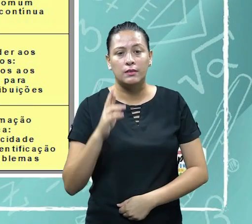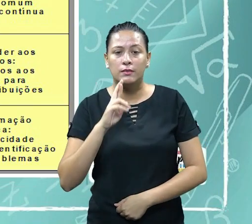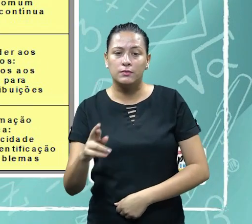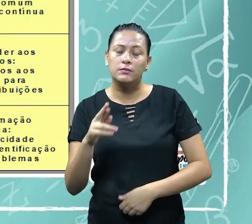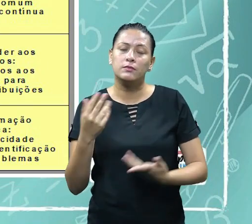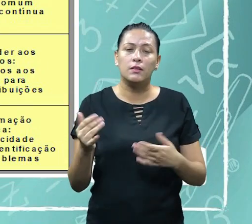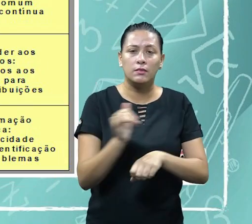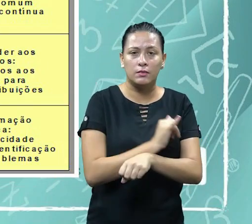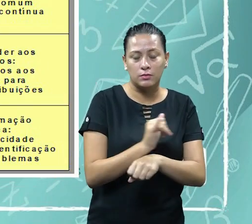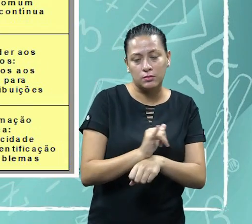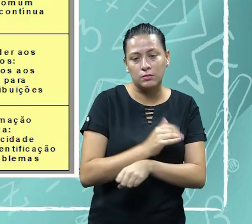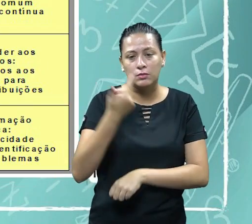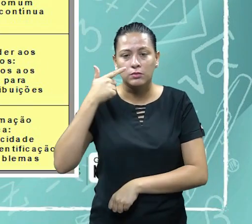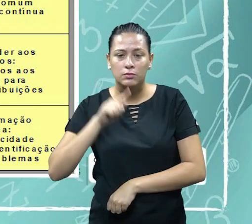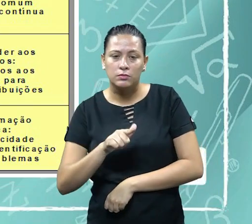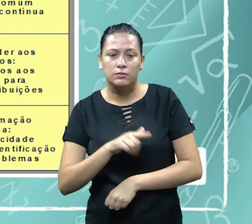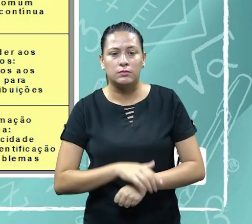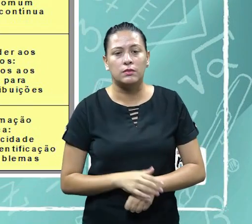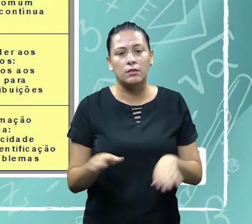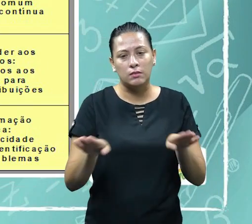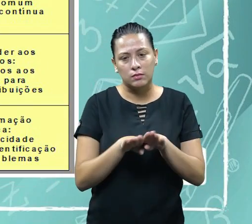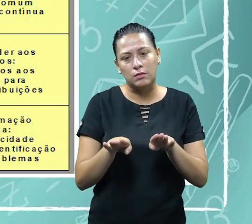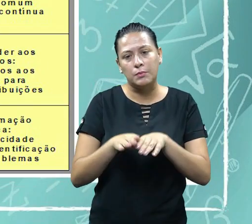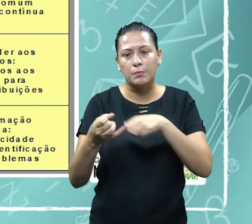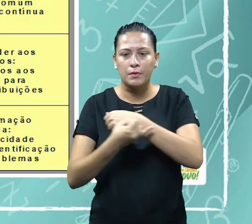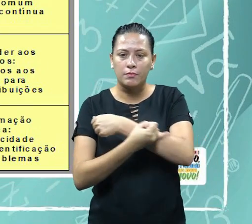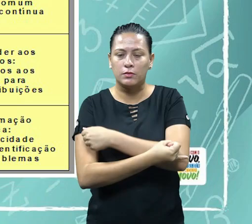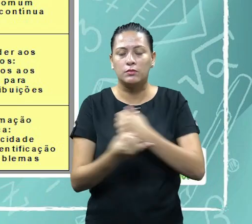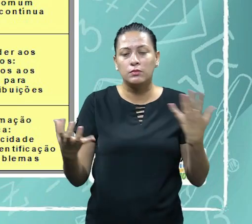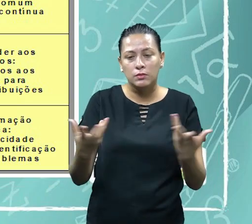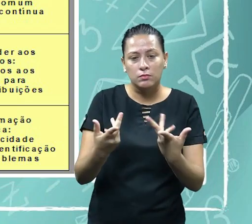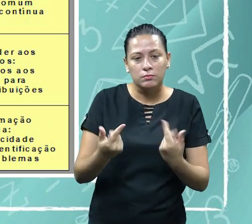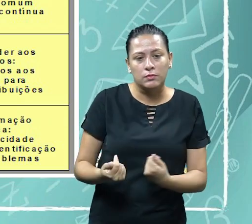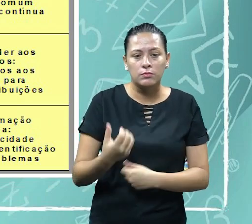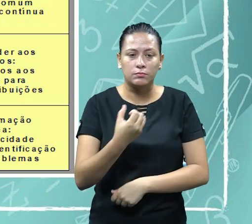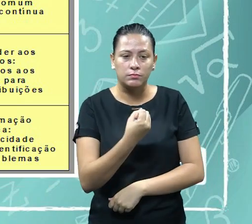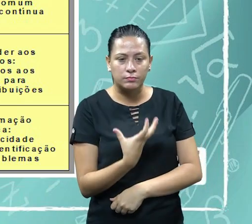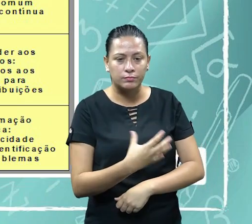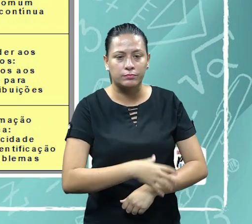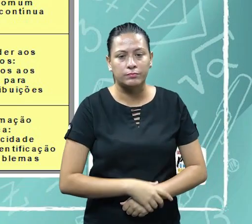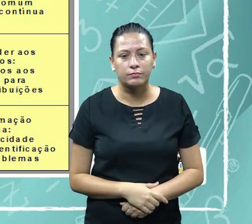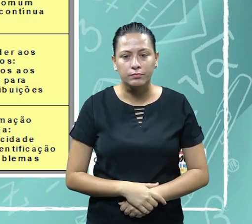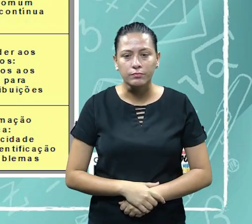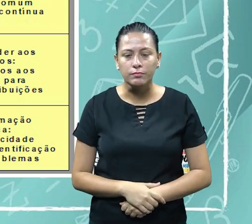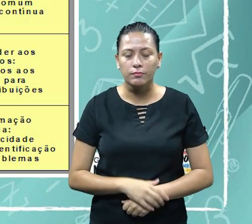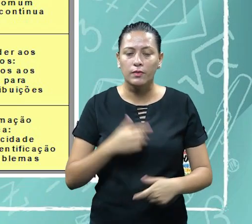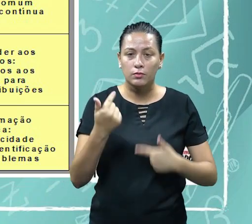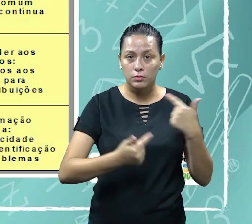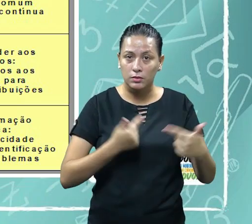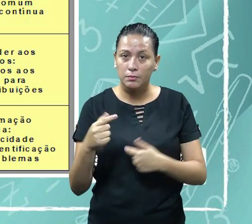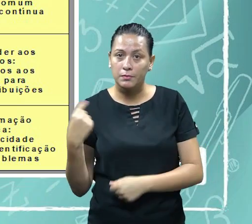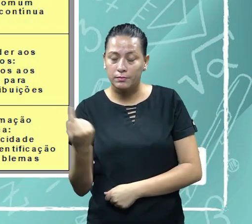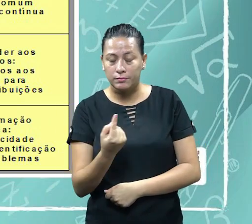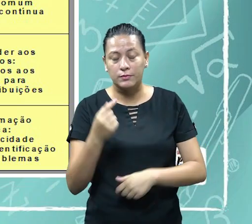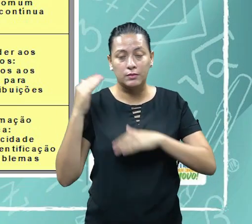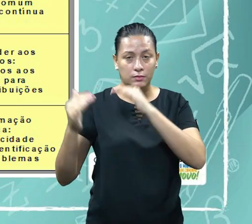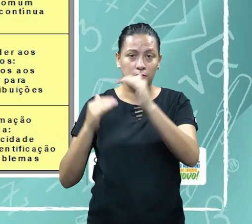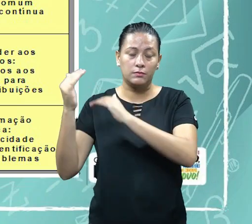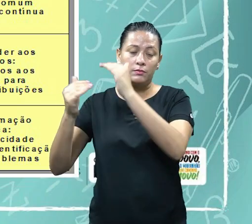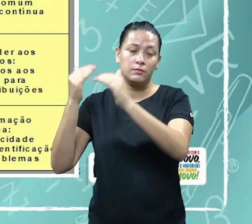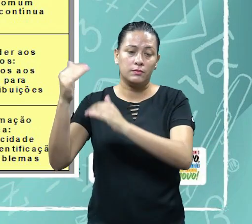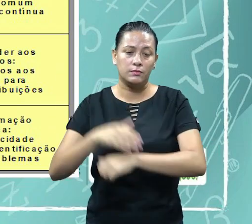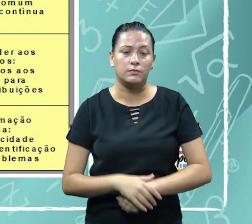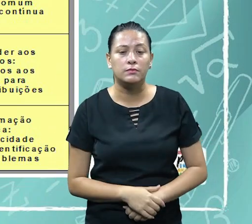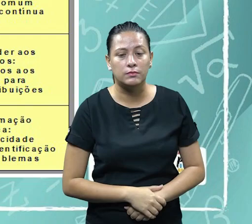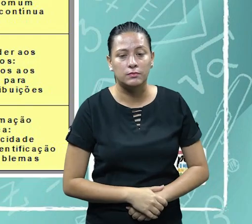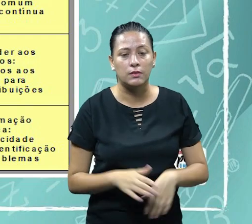né? Resultado, a execução da estratégia, construção de uma infraestrutura eficiente, aumento do envolvimento da capacidade dos funcionários, as atividades que a gente